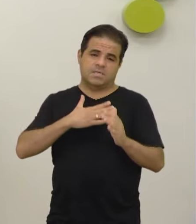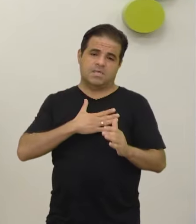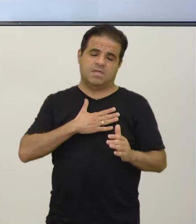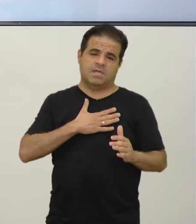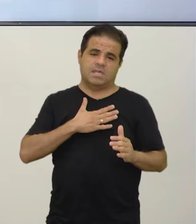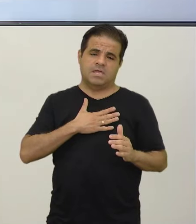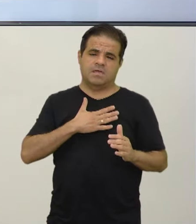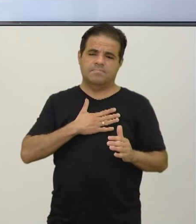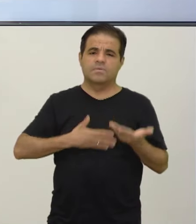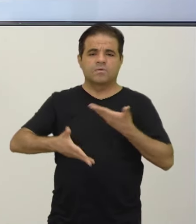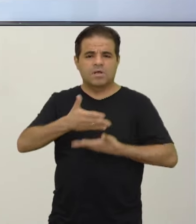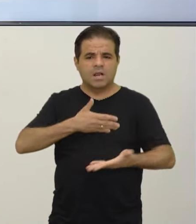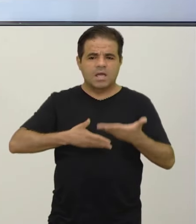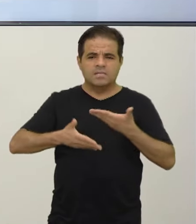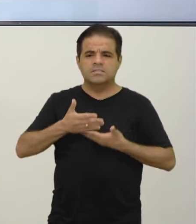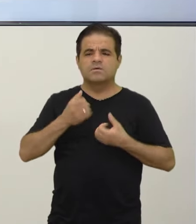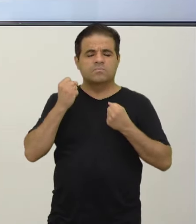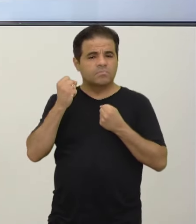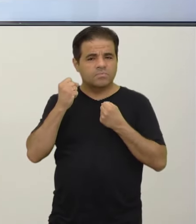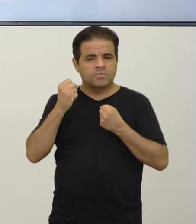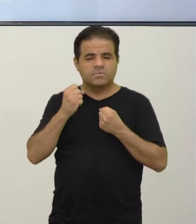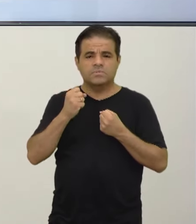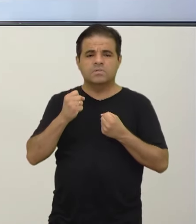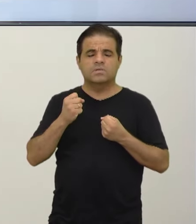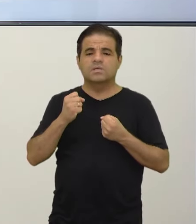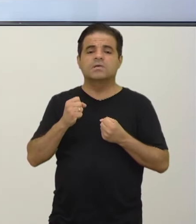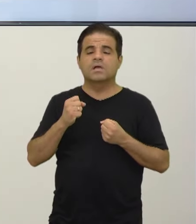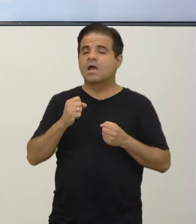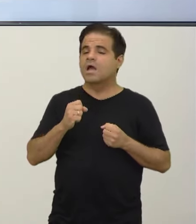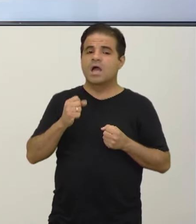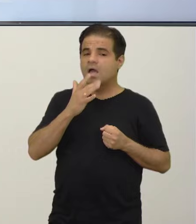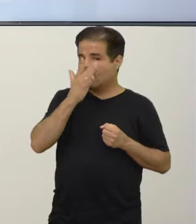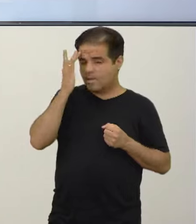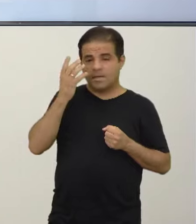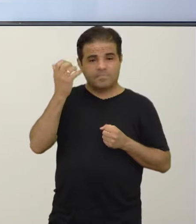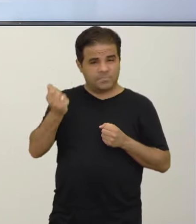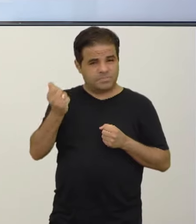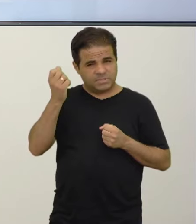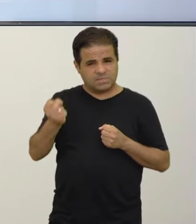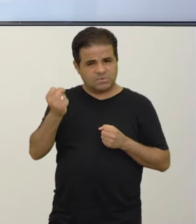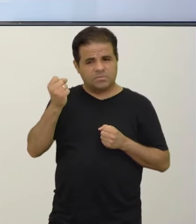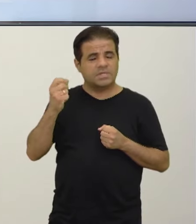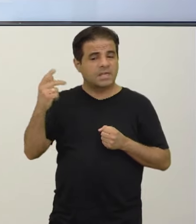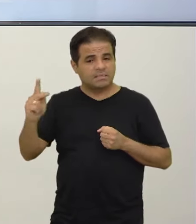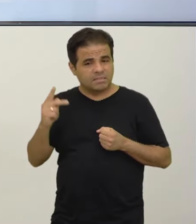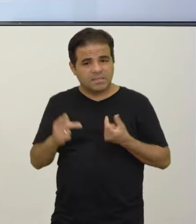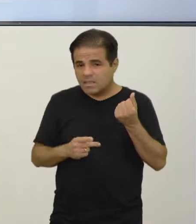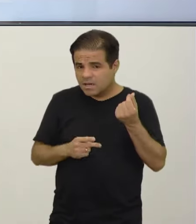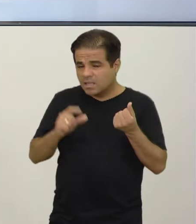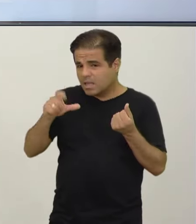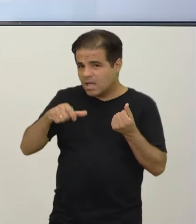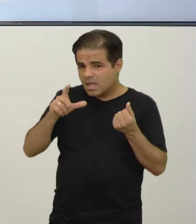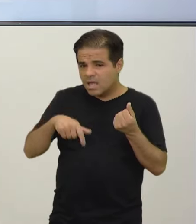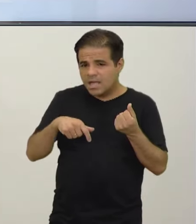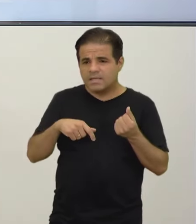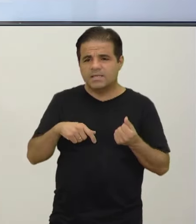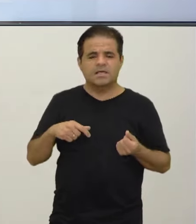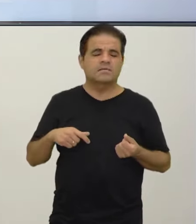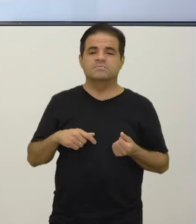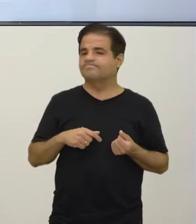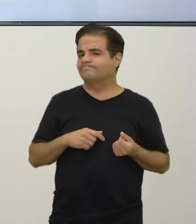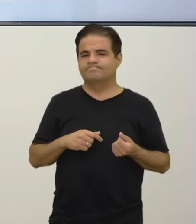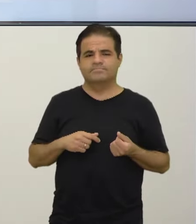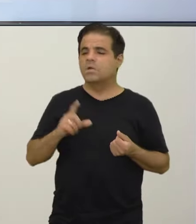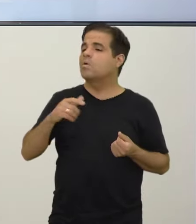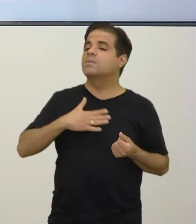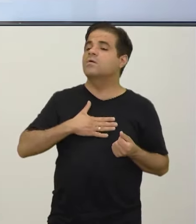por exemplo, relações de poder, o que acontece muito com o idoso. A aposentadoria é dele, o cartão é dele, mas você tá velho e o